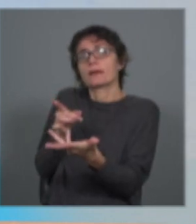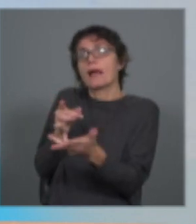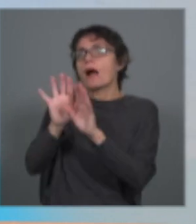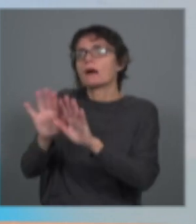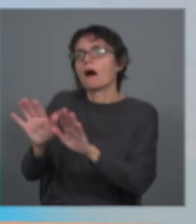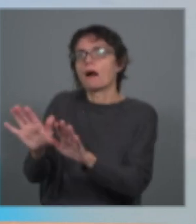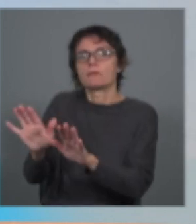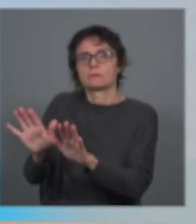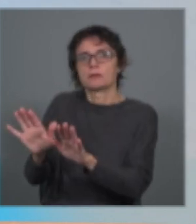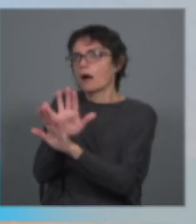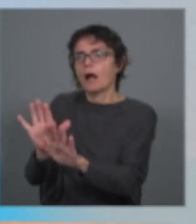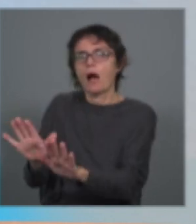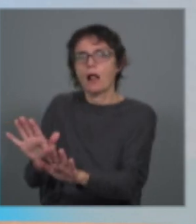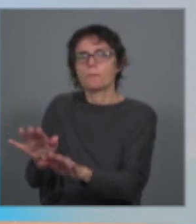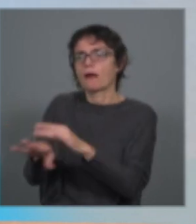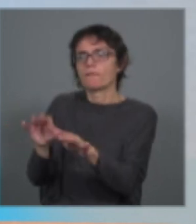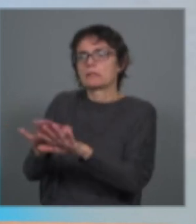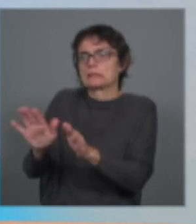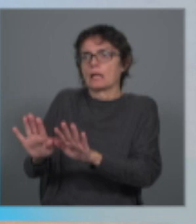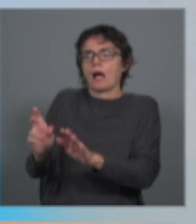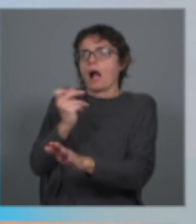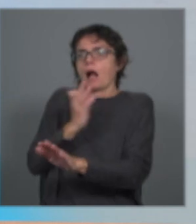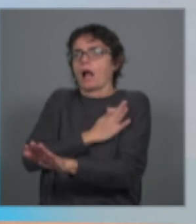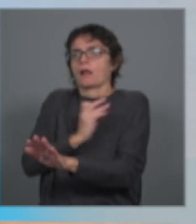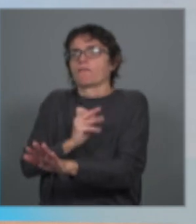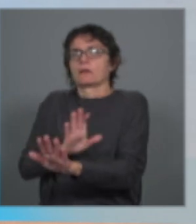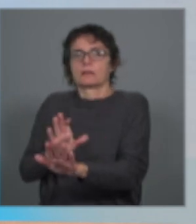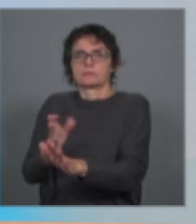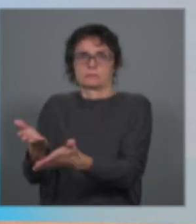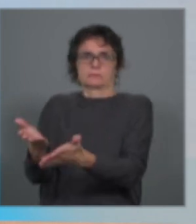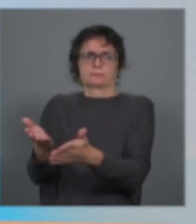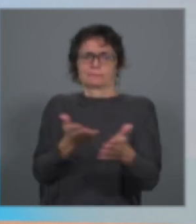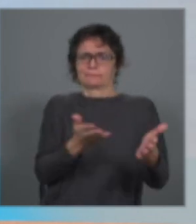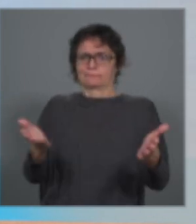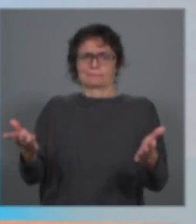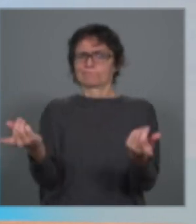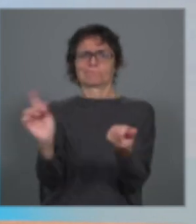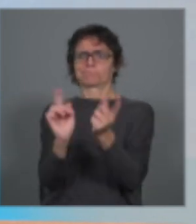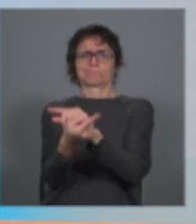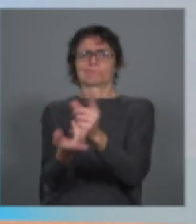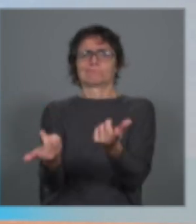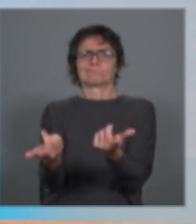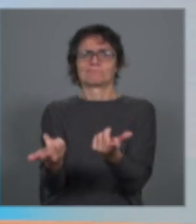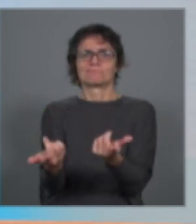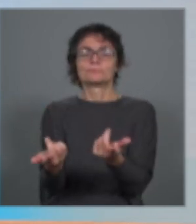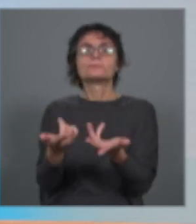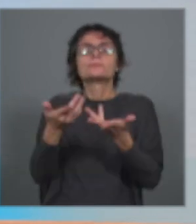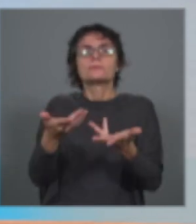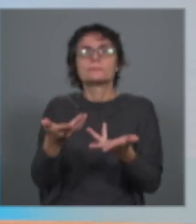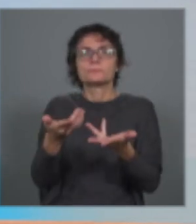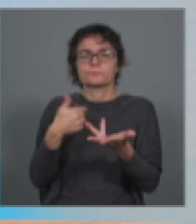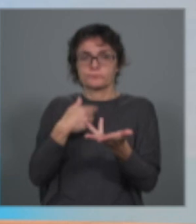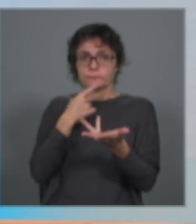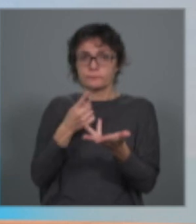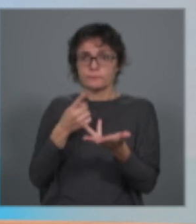a pessoa a dar o seu assentimento a que de facto, pelo menos durante algum tempo, aquilo que é isso